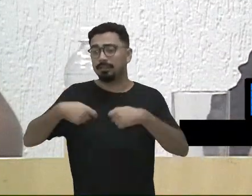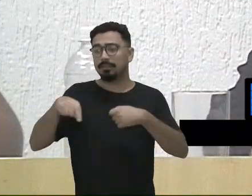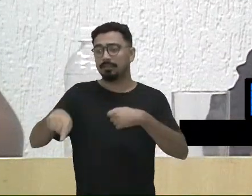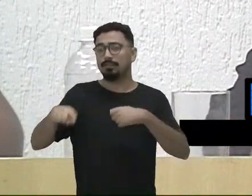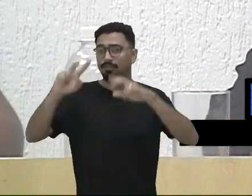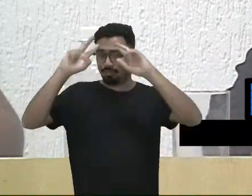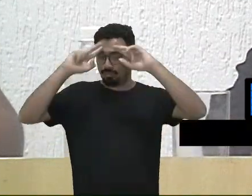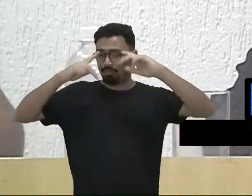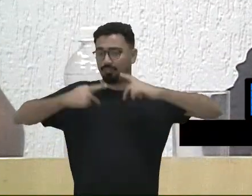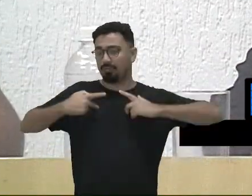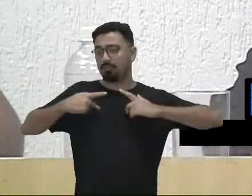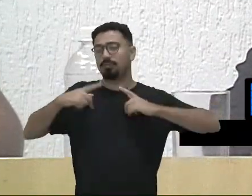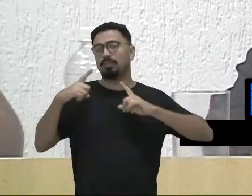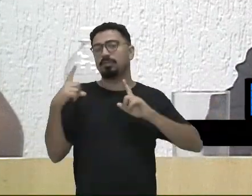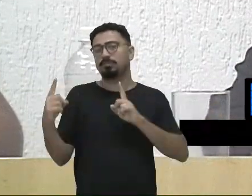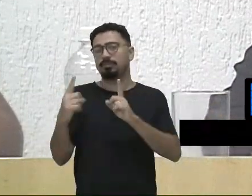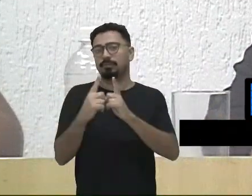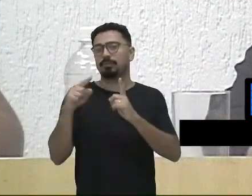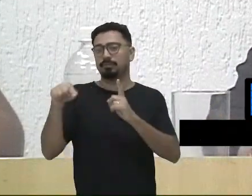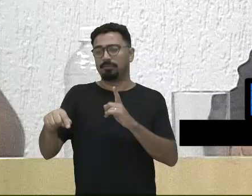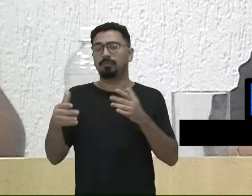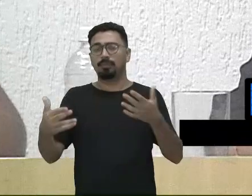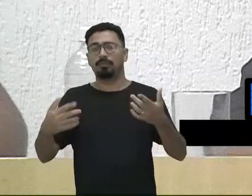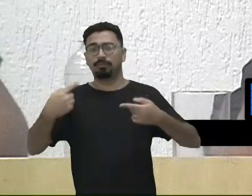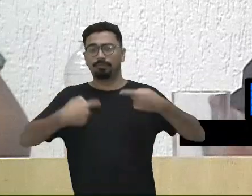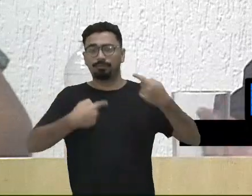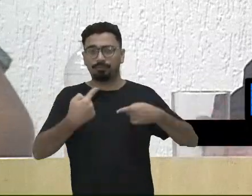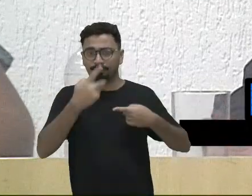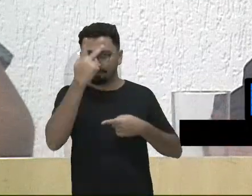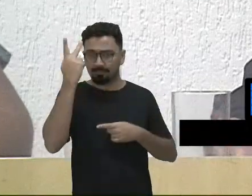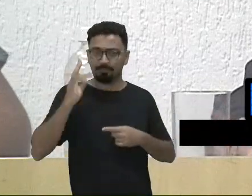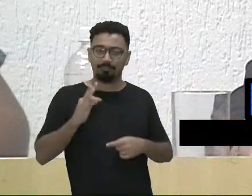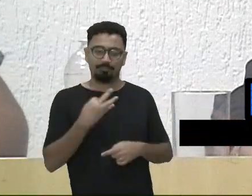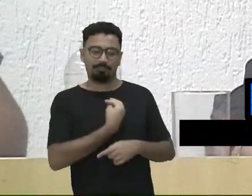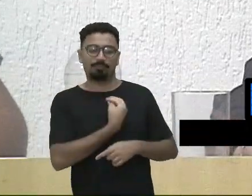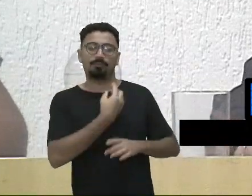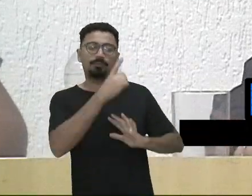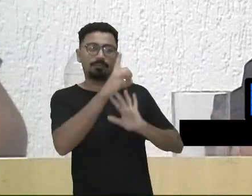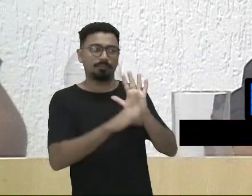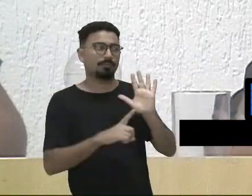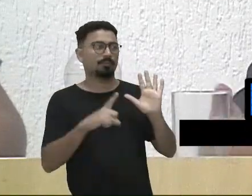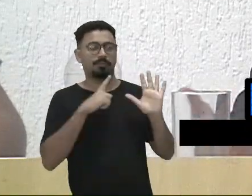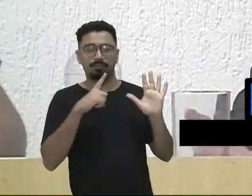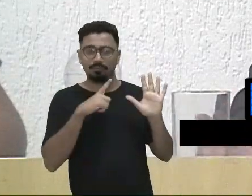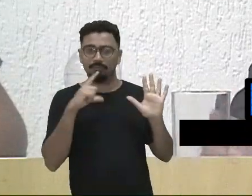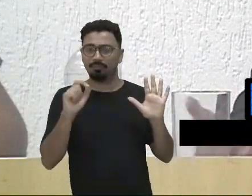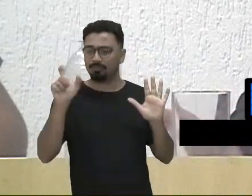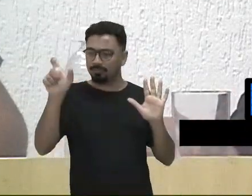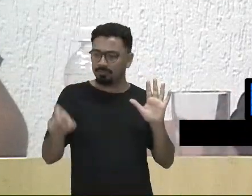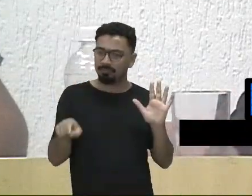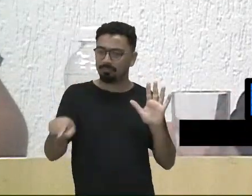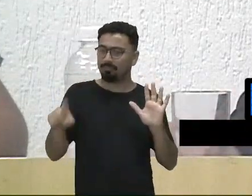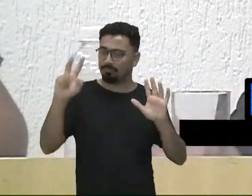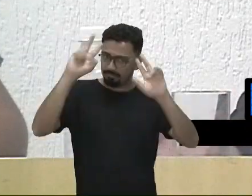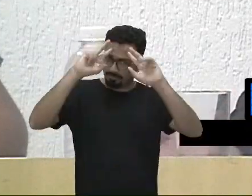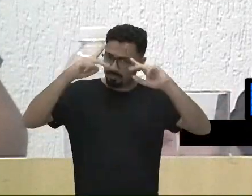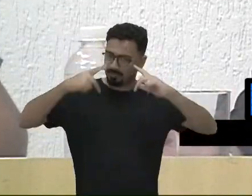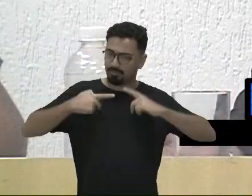é no cenário que estamos debatendo hoje. Pessoas trans têm direito a serem reconhecidas como seres